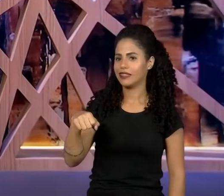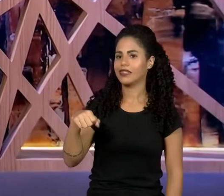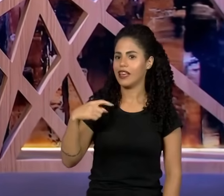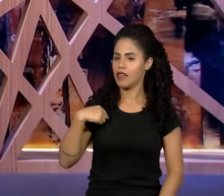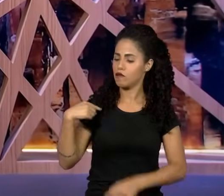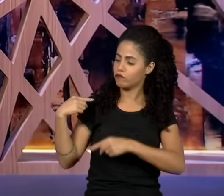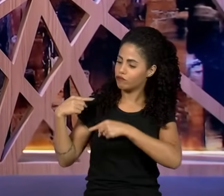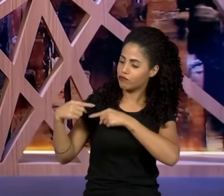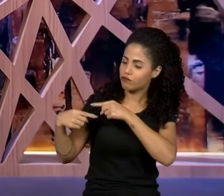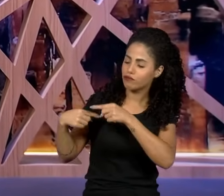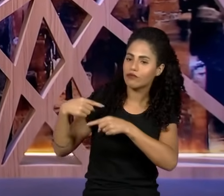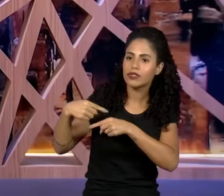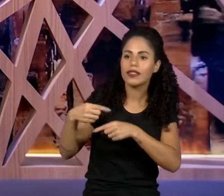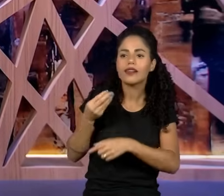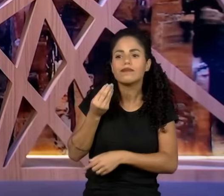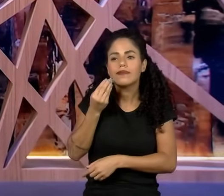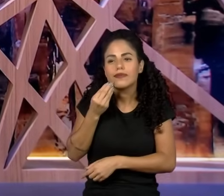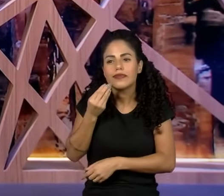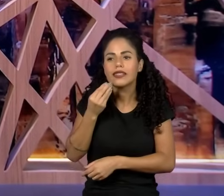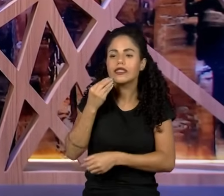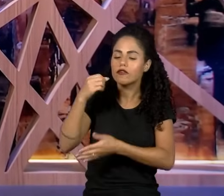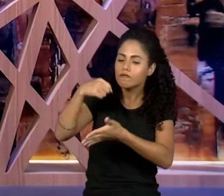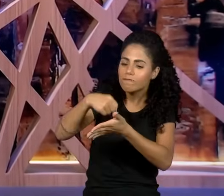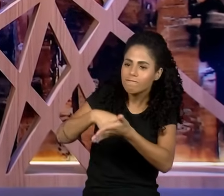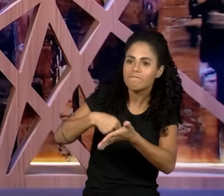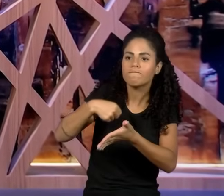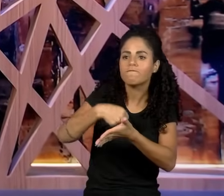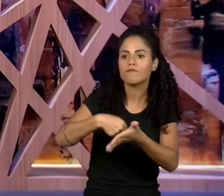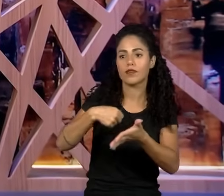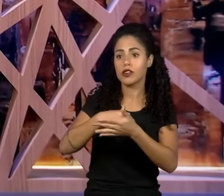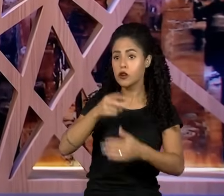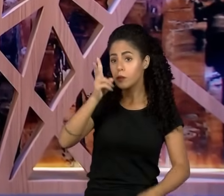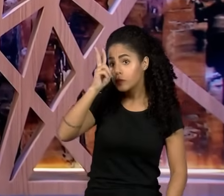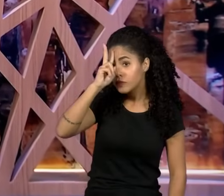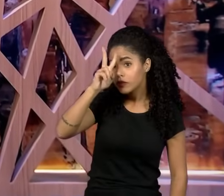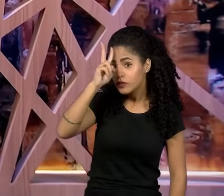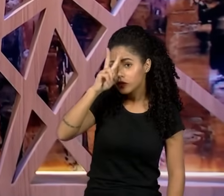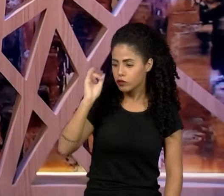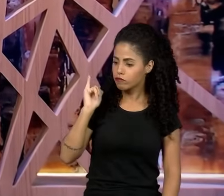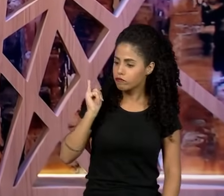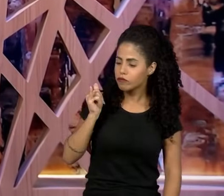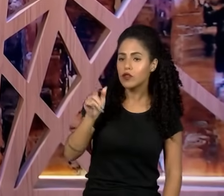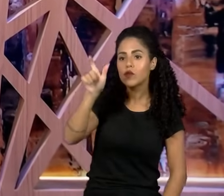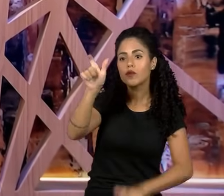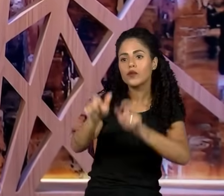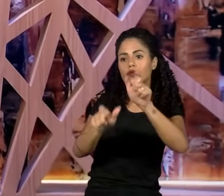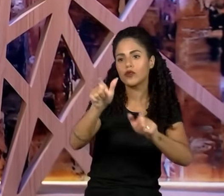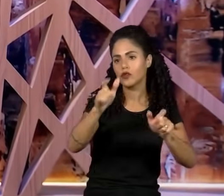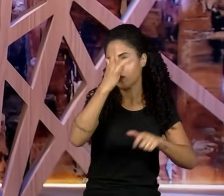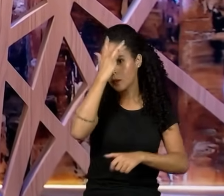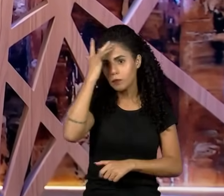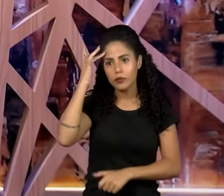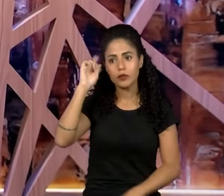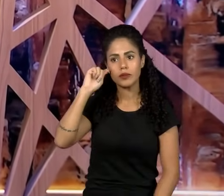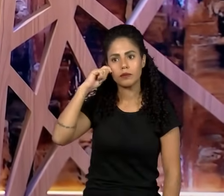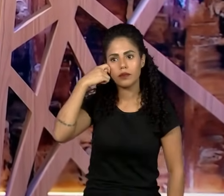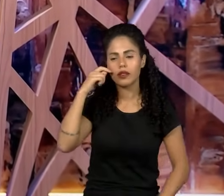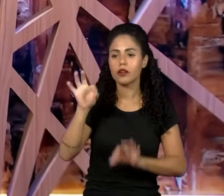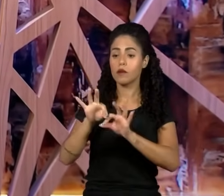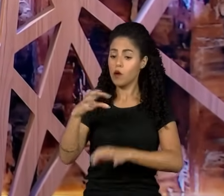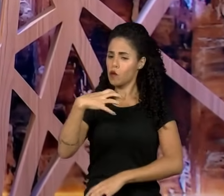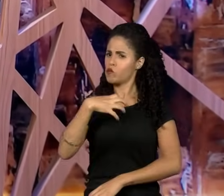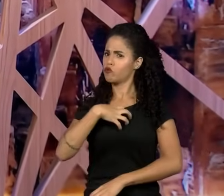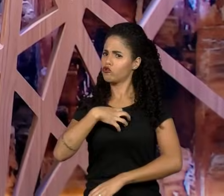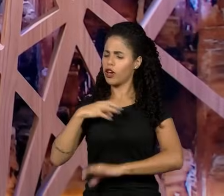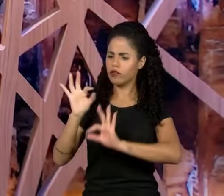uns anos buscando trazer uma cara nova para as histórias e também para o modelo de produção, né? Então, me vejo